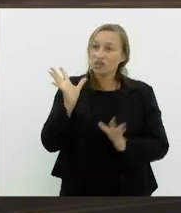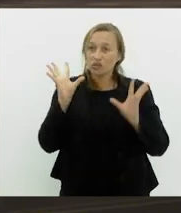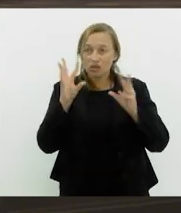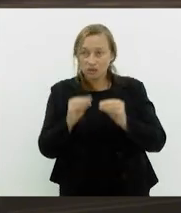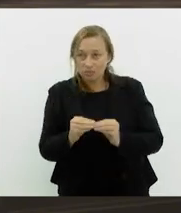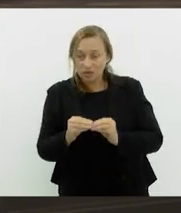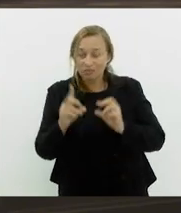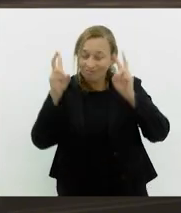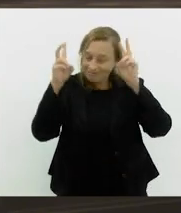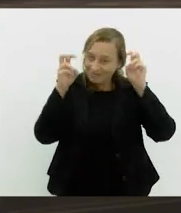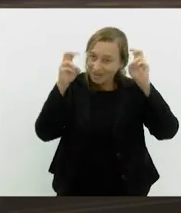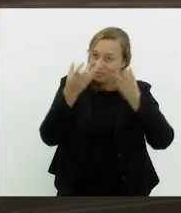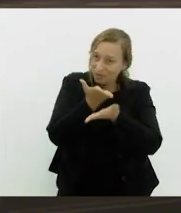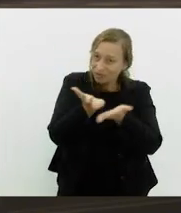como todos